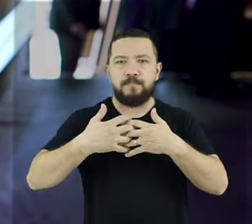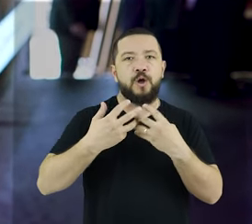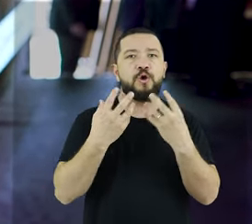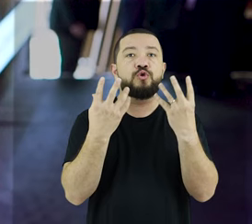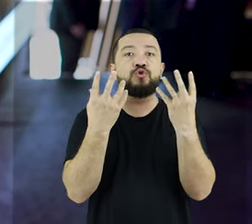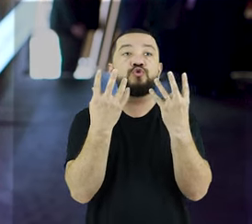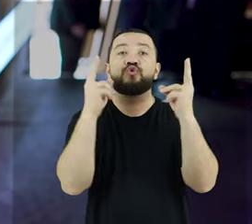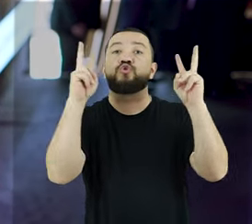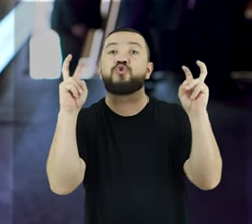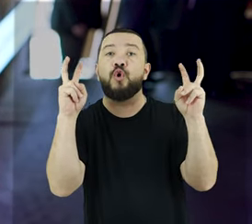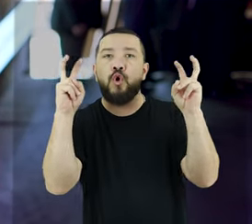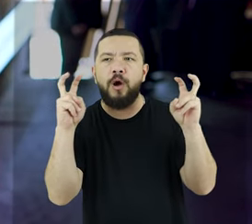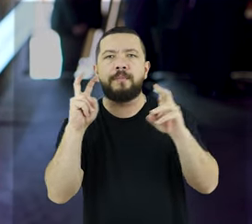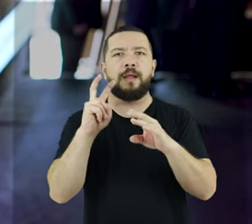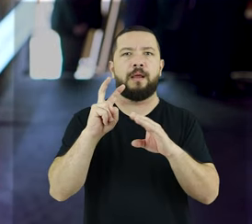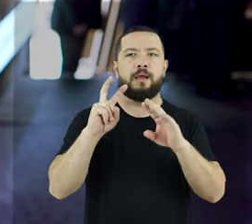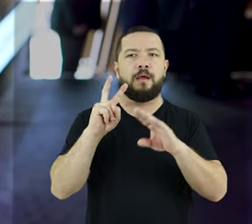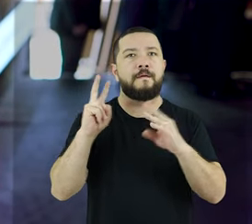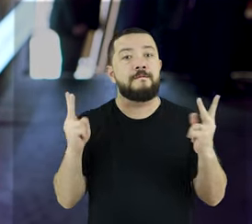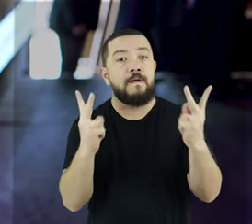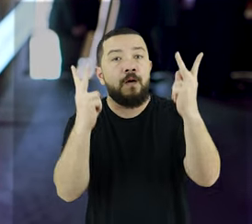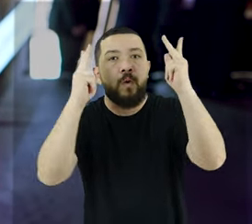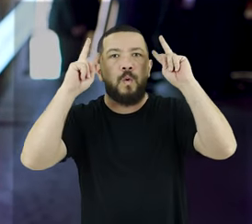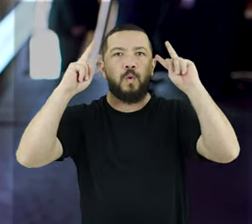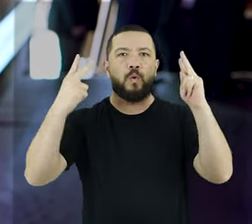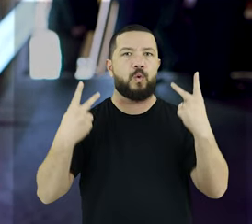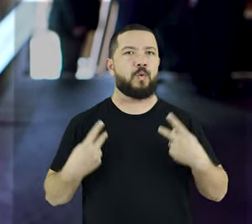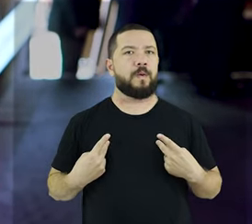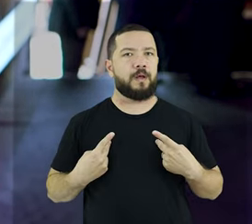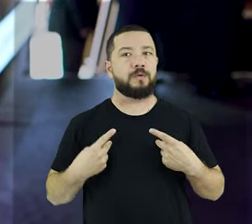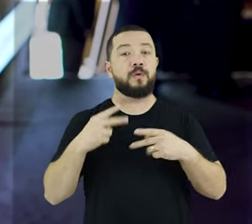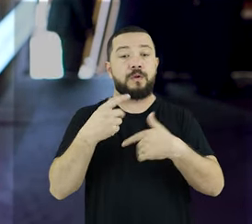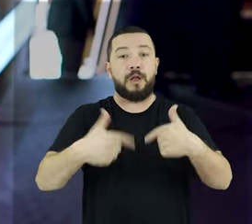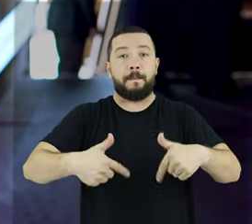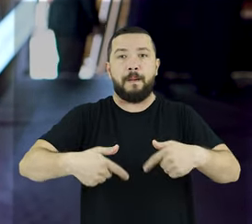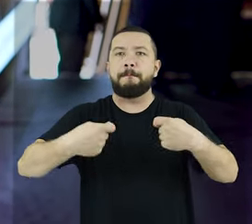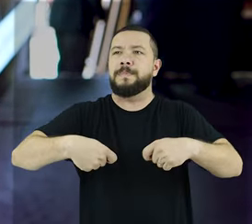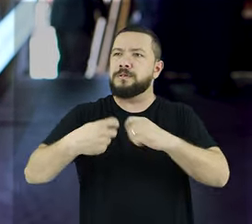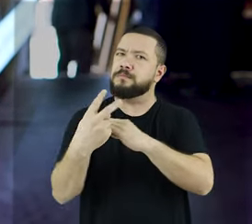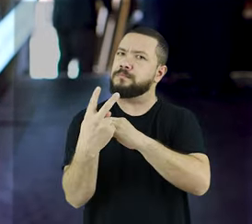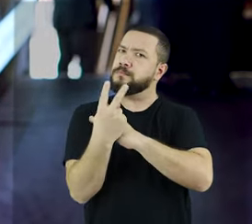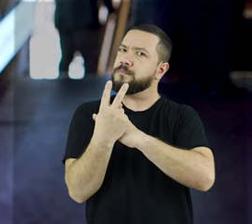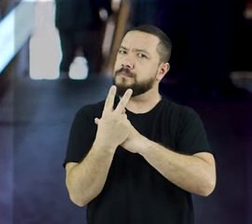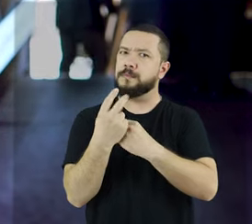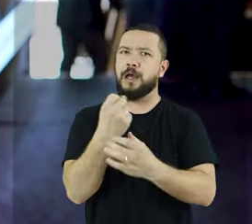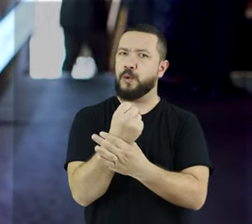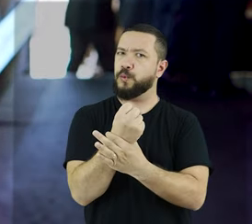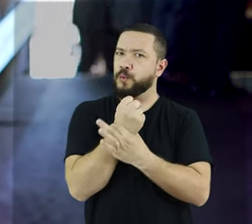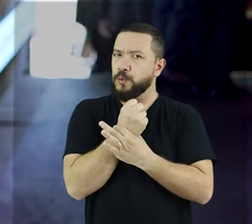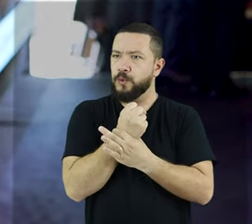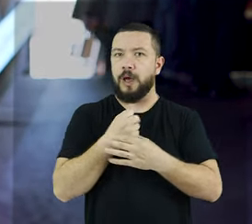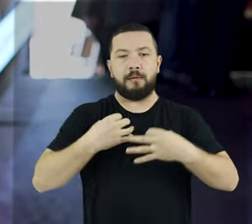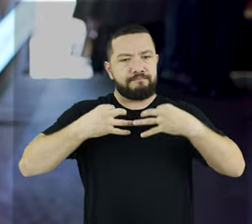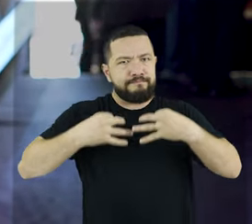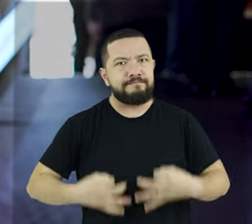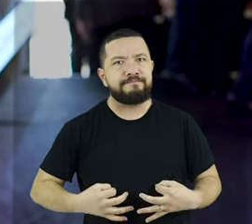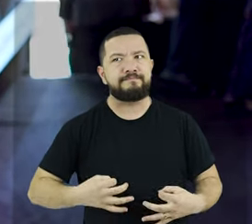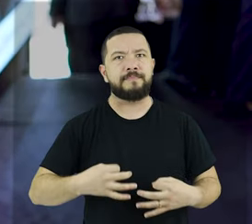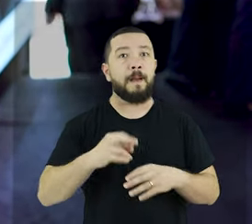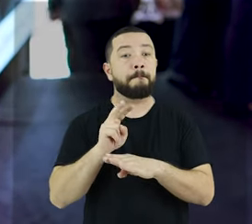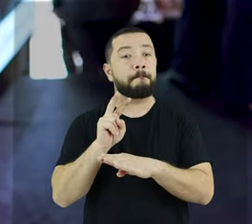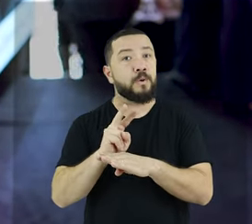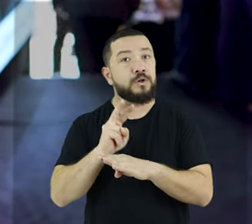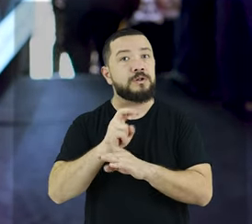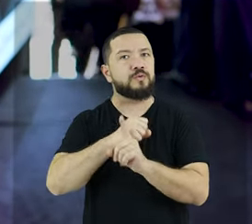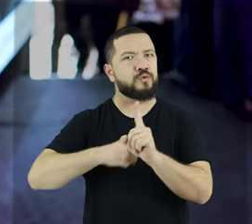patamar civilizatório. É necessário que o trabalho se dê de forma protegida, em condições dignas,